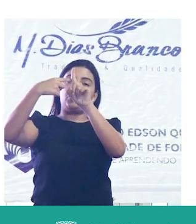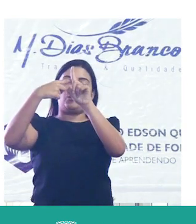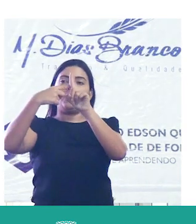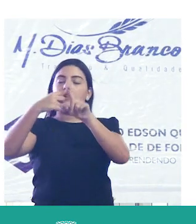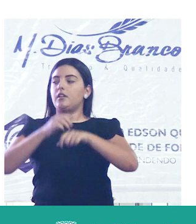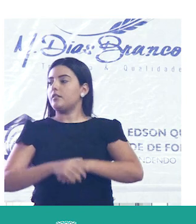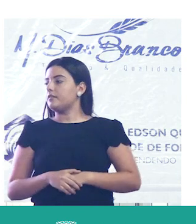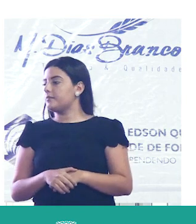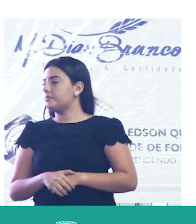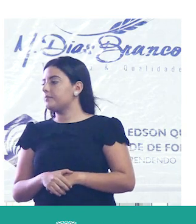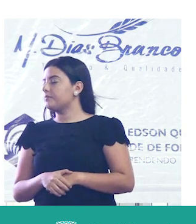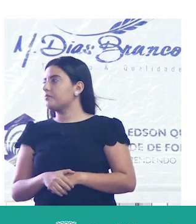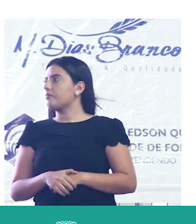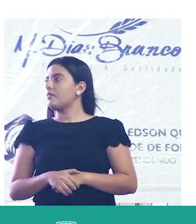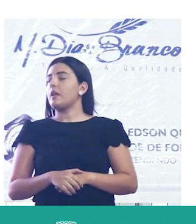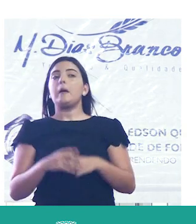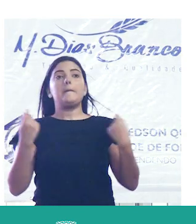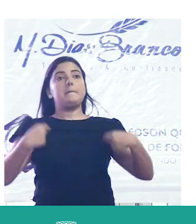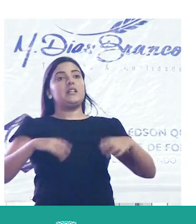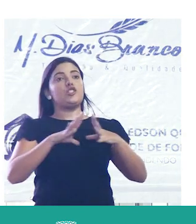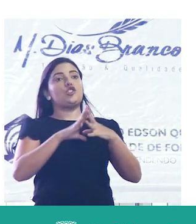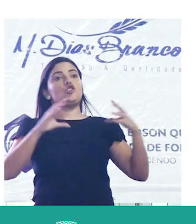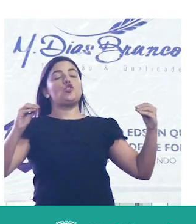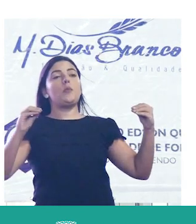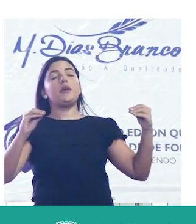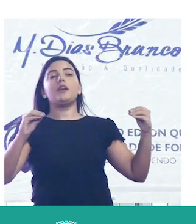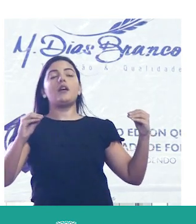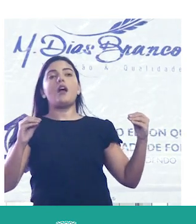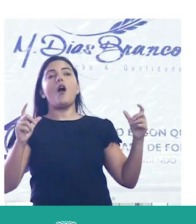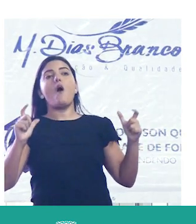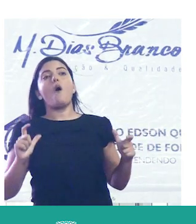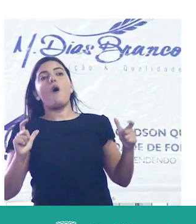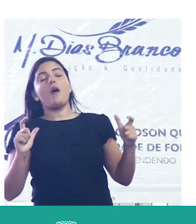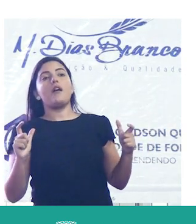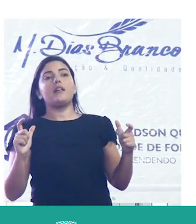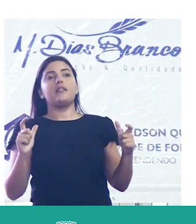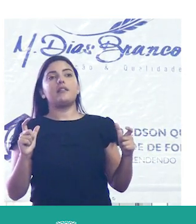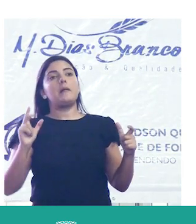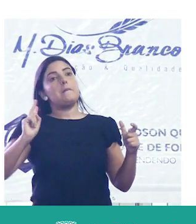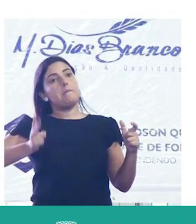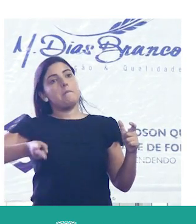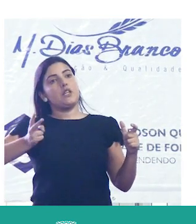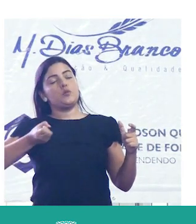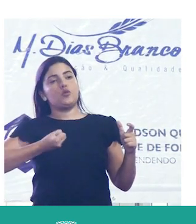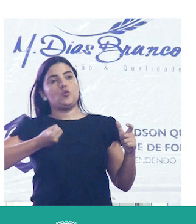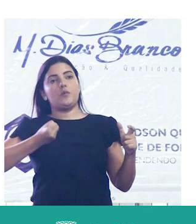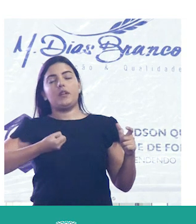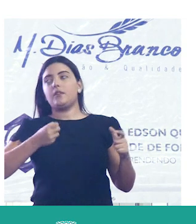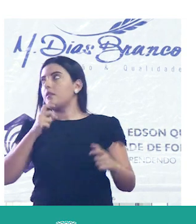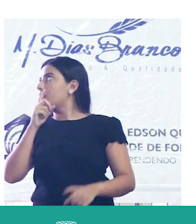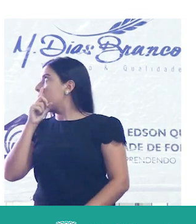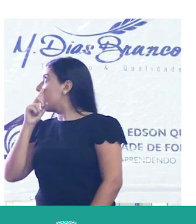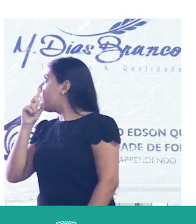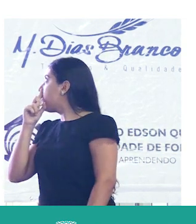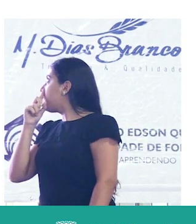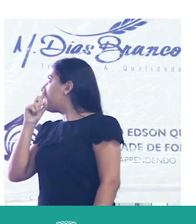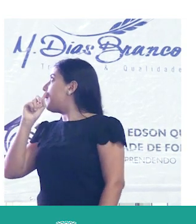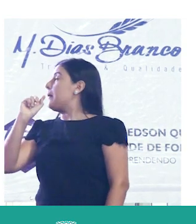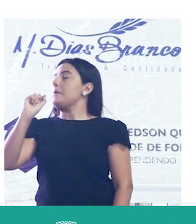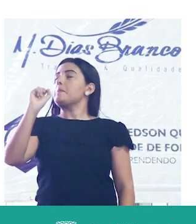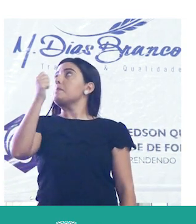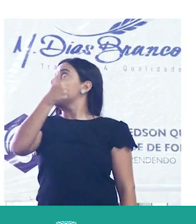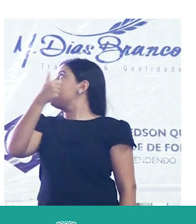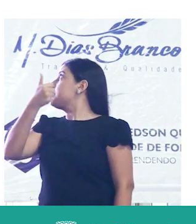equações, esse ZNO tem que sumir. Só que para sumir, ela tem que estar em mesma quantidade. Só que na primeira